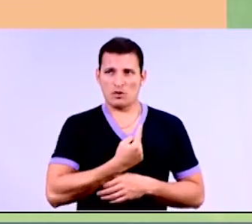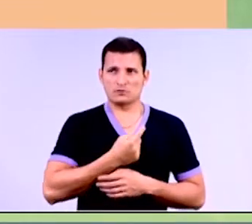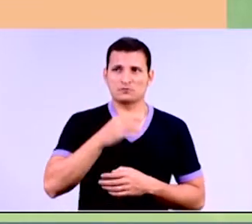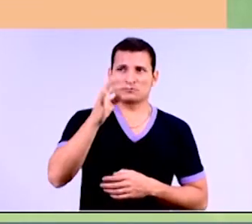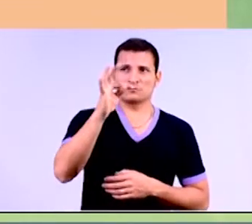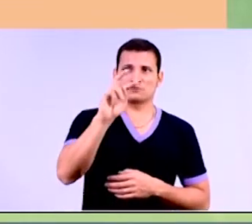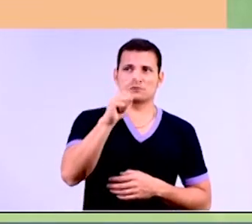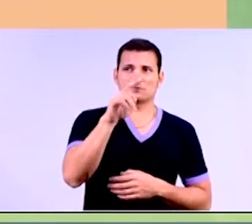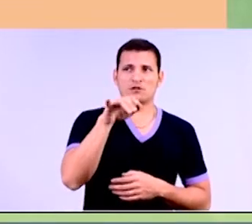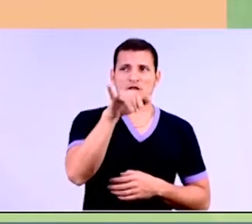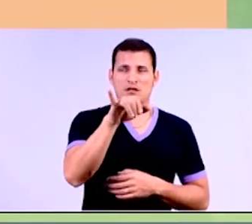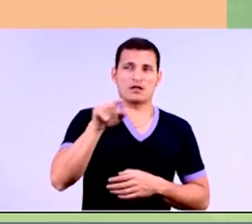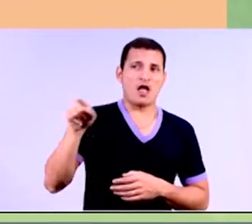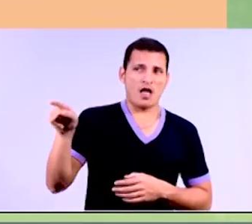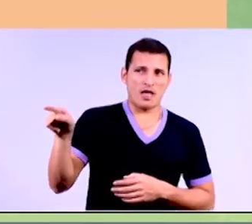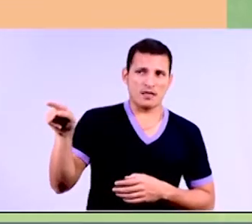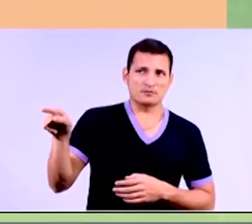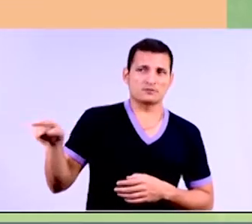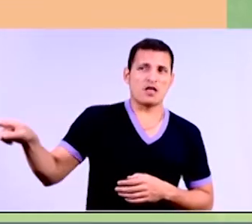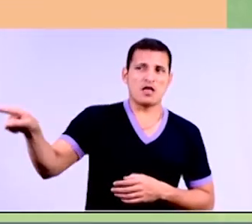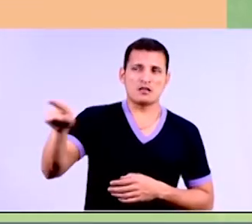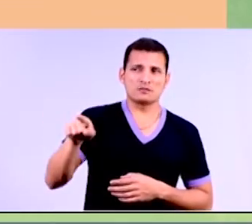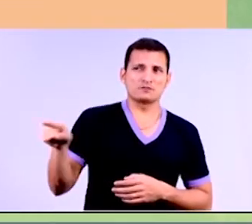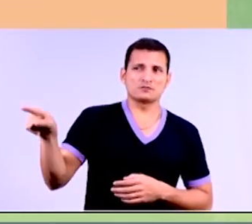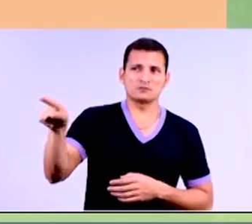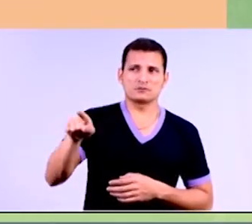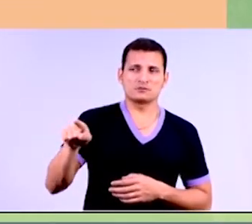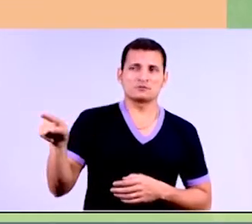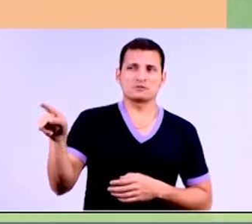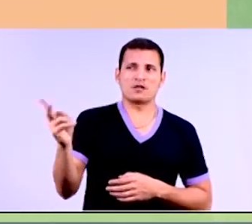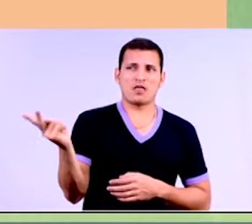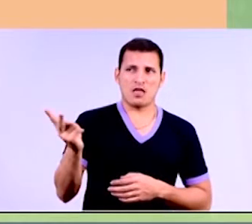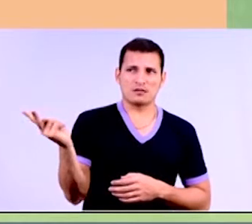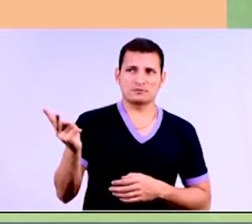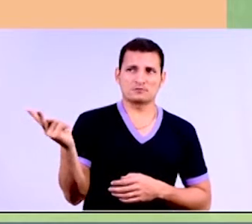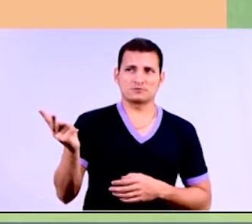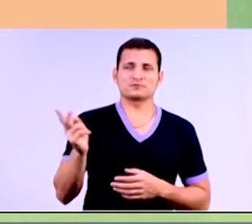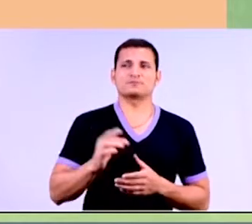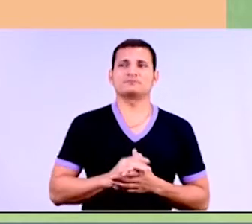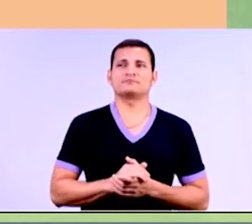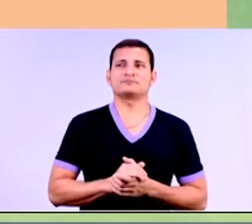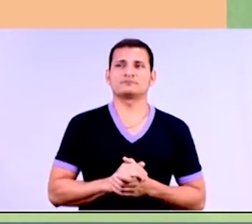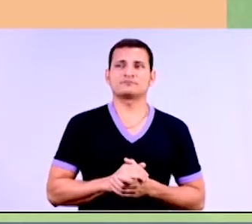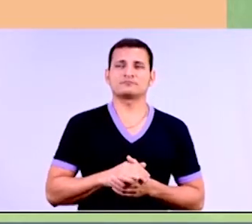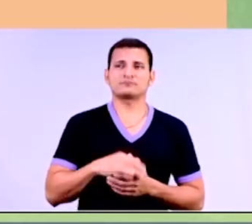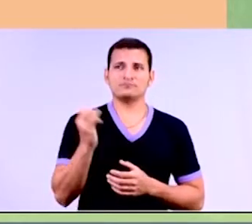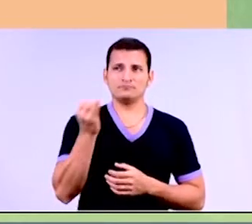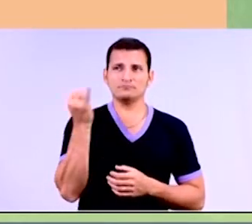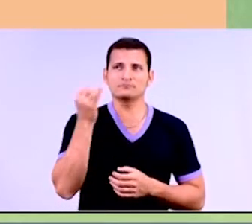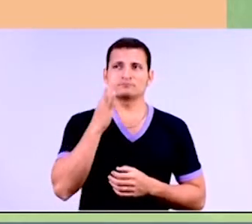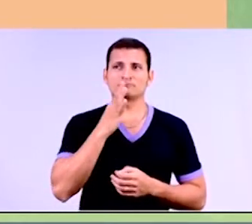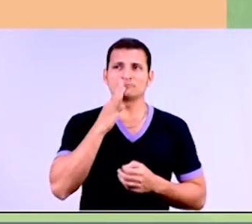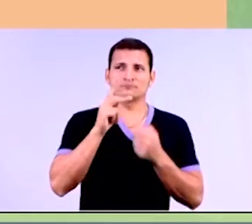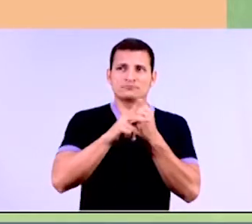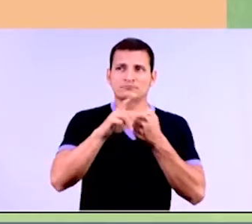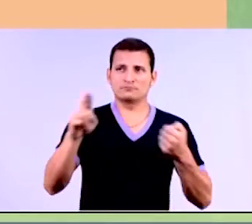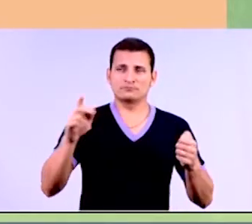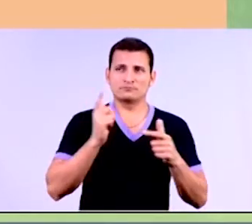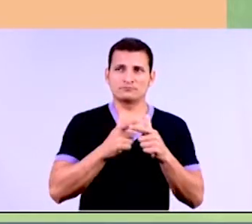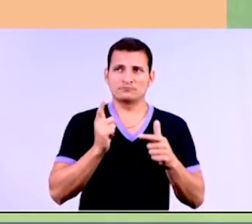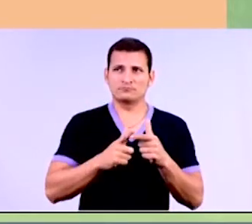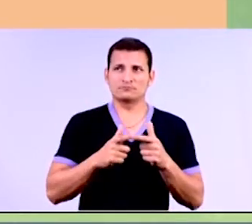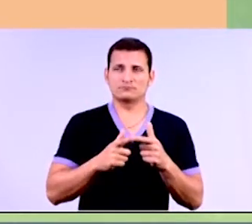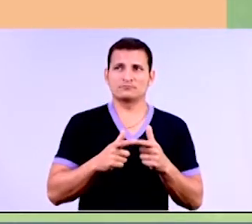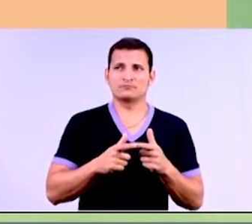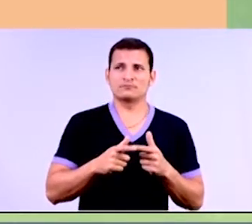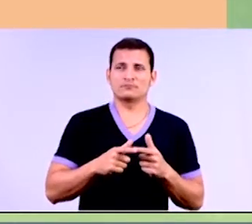they, eles. Importante a gente conhecer os pronomes porque a função do pronome é